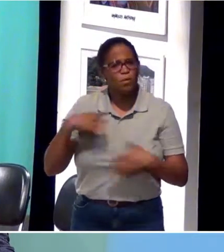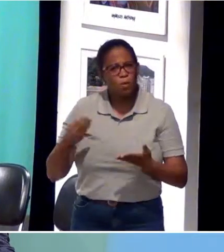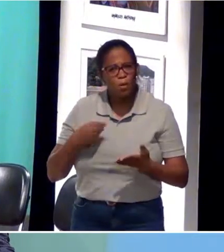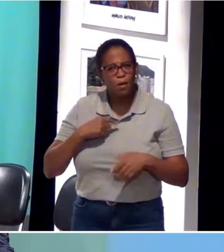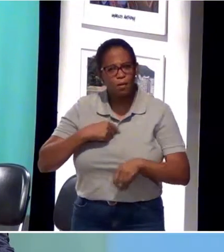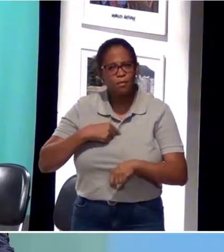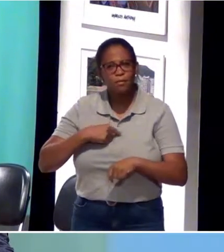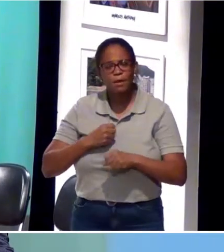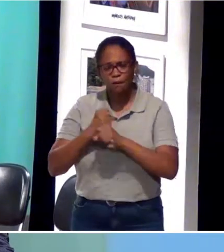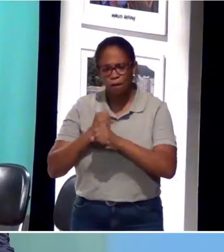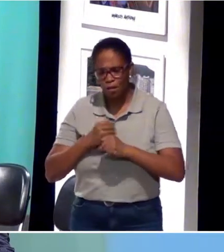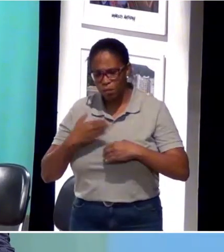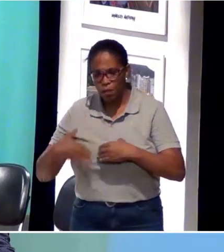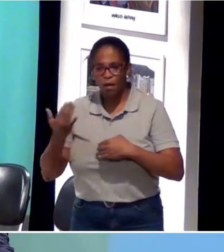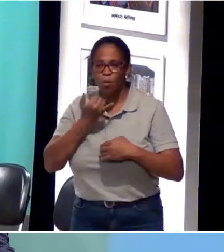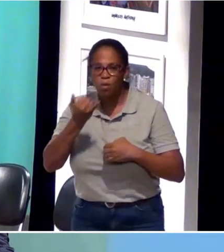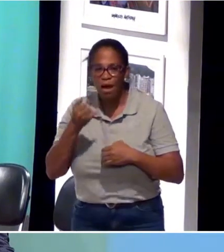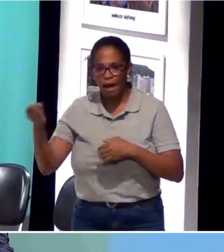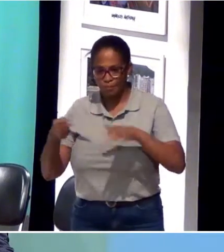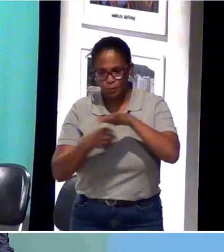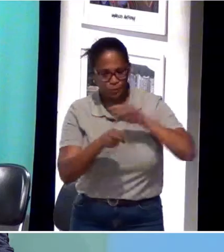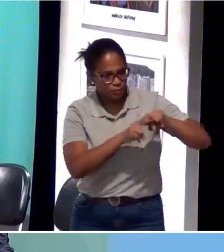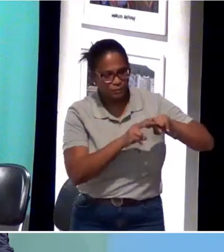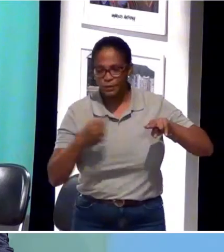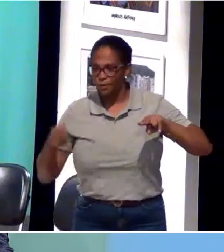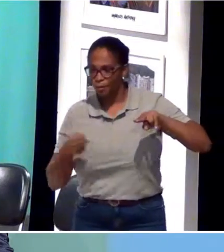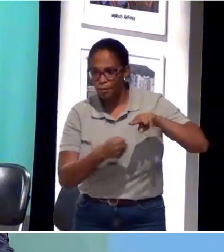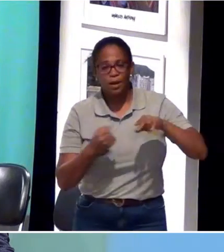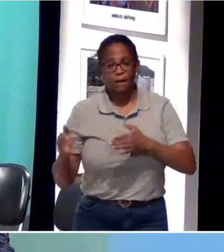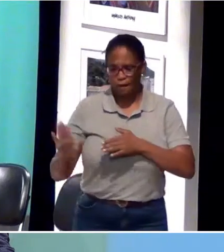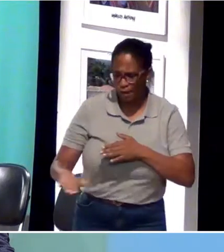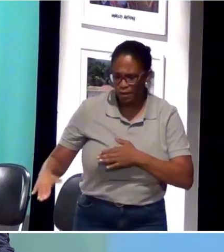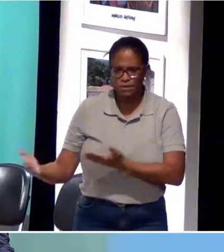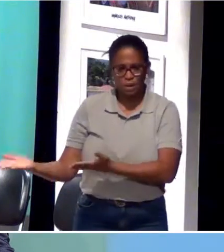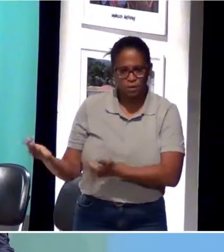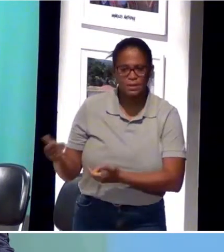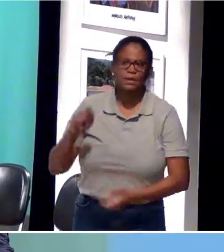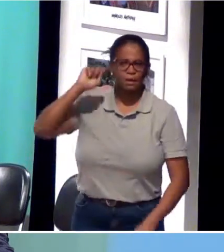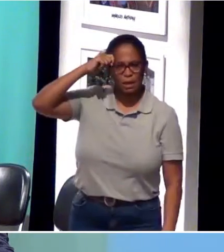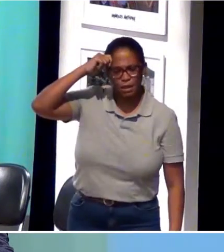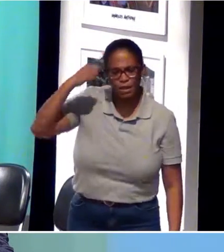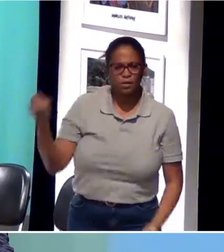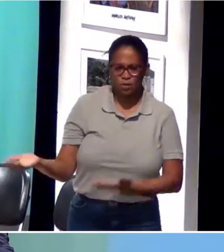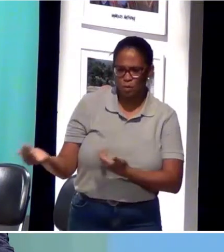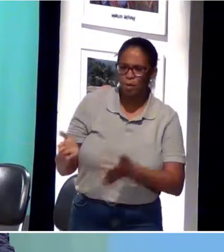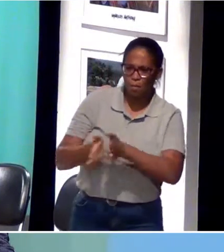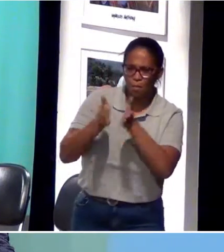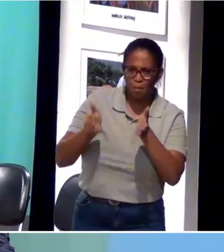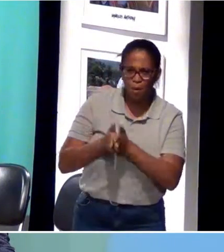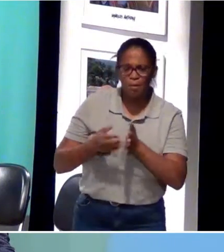tempo inteiro justificando a internação de crianças e adolescentes negras e pobres em